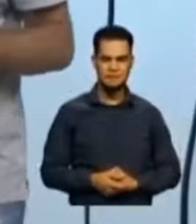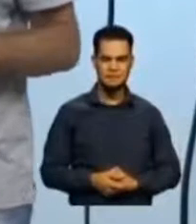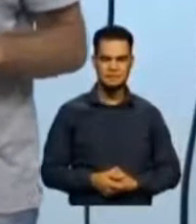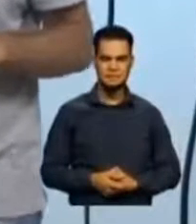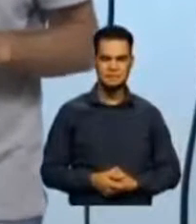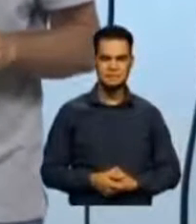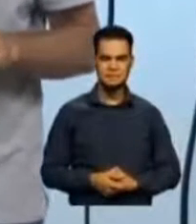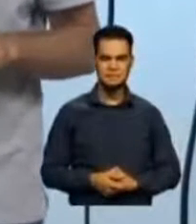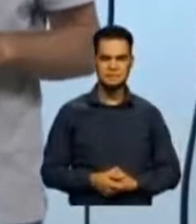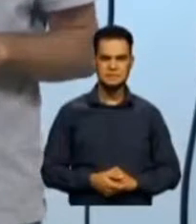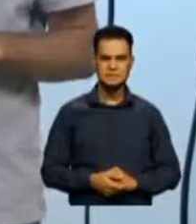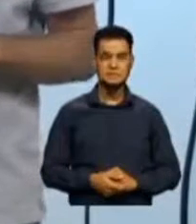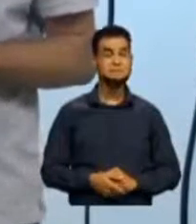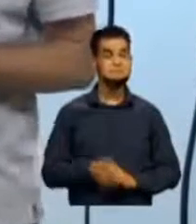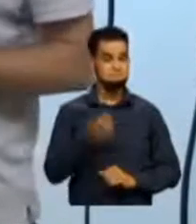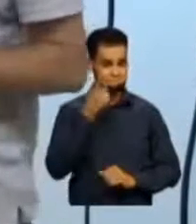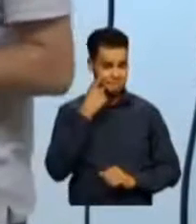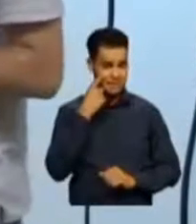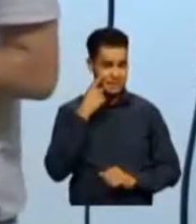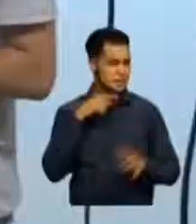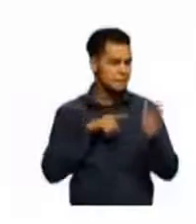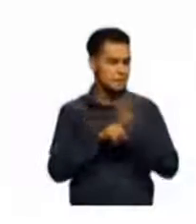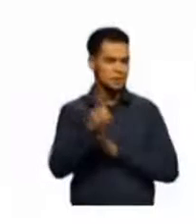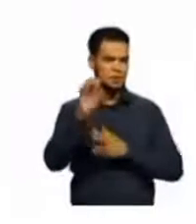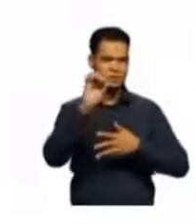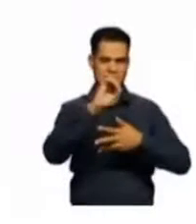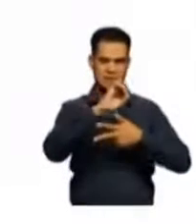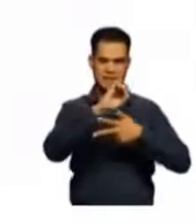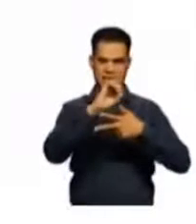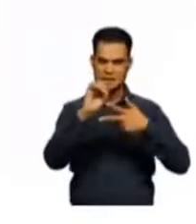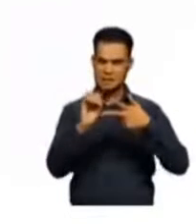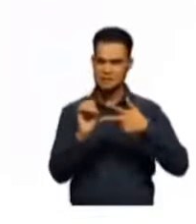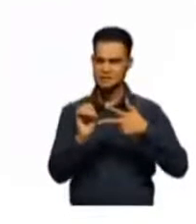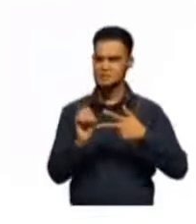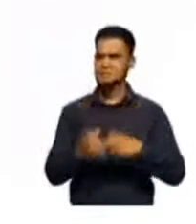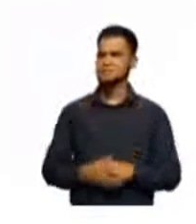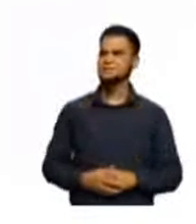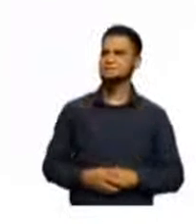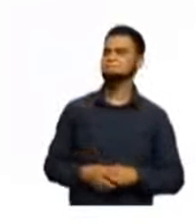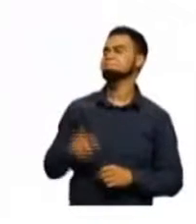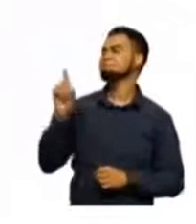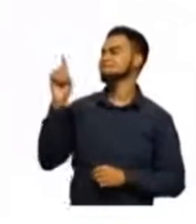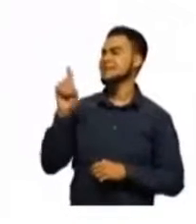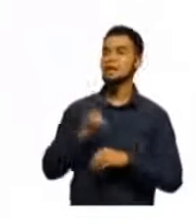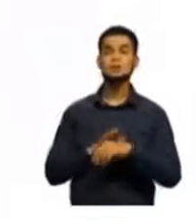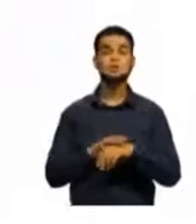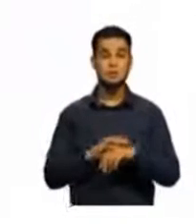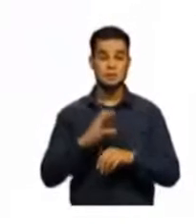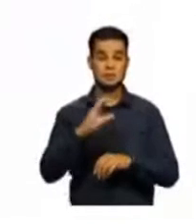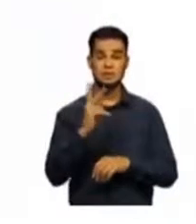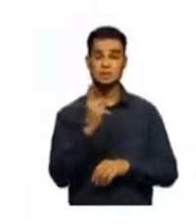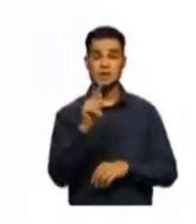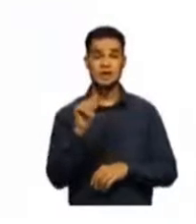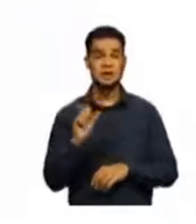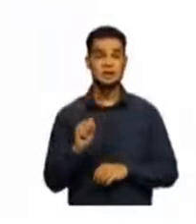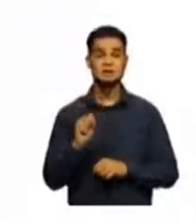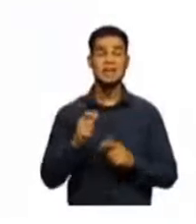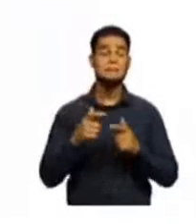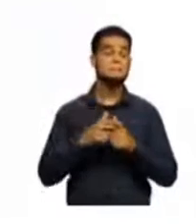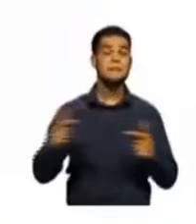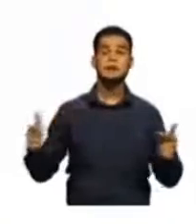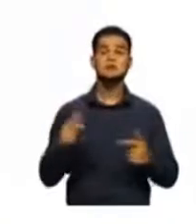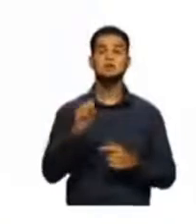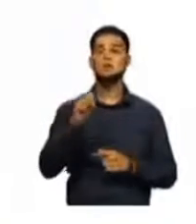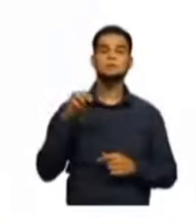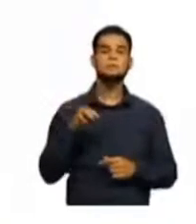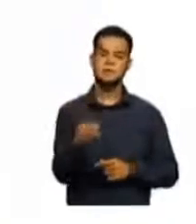Vamos fazer uma questãozinha do Enem então? A doença de Chagas afeta mais de 8 milhões de brasileiros, sendo